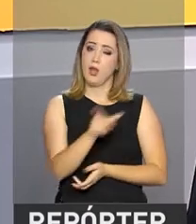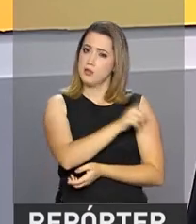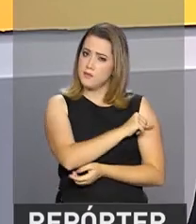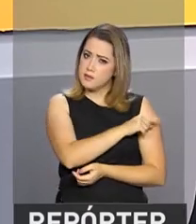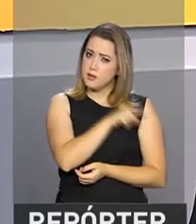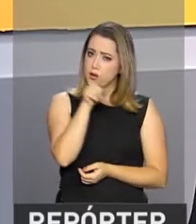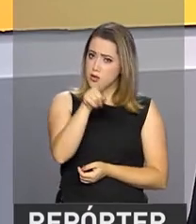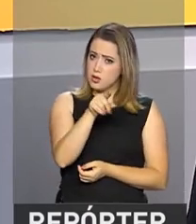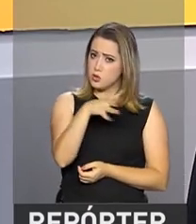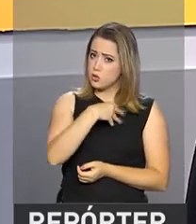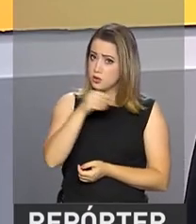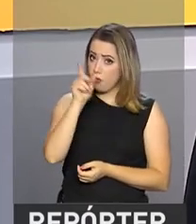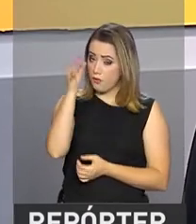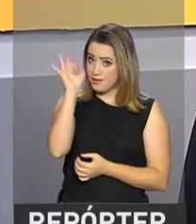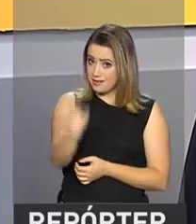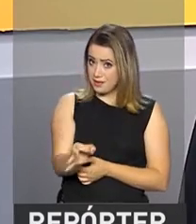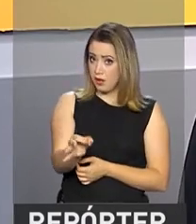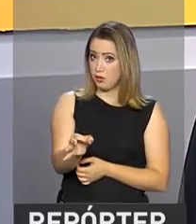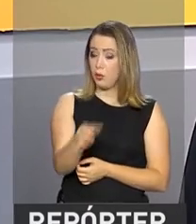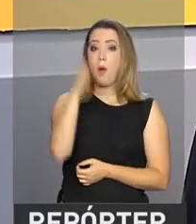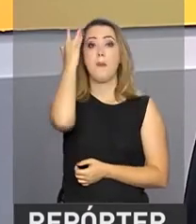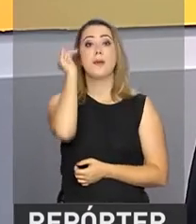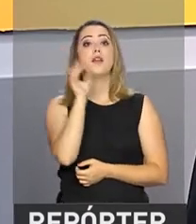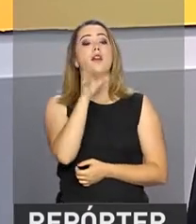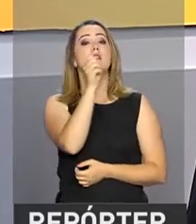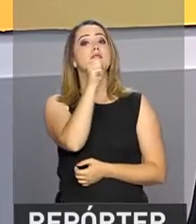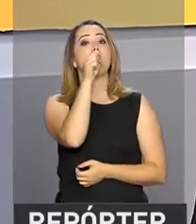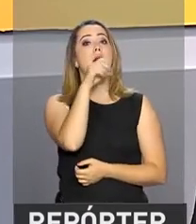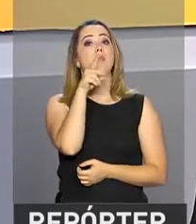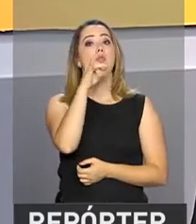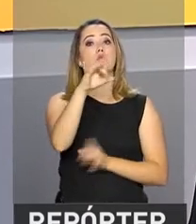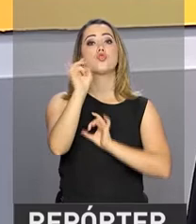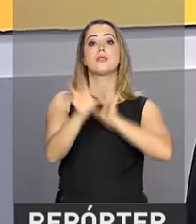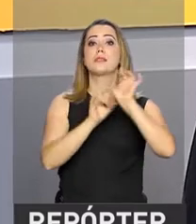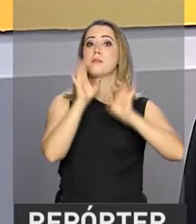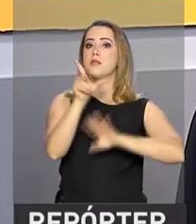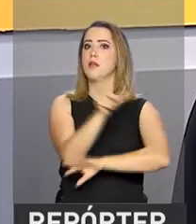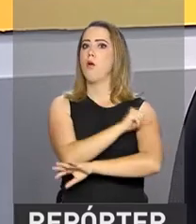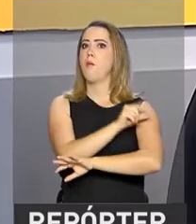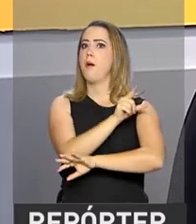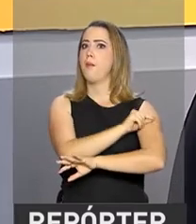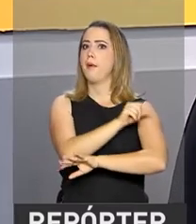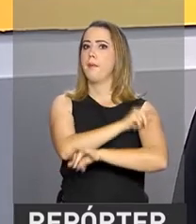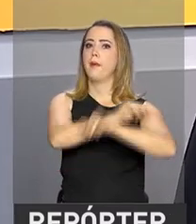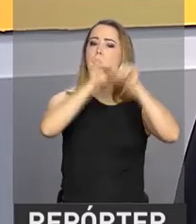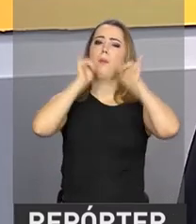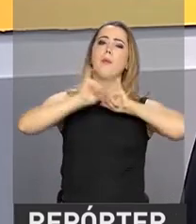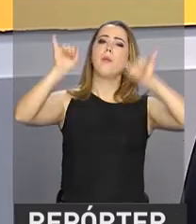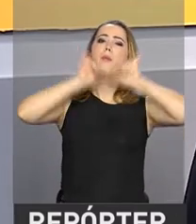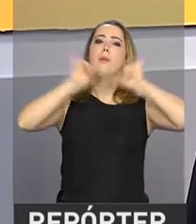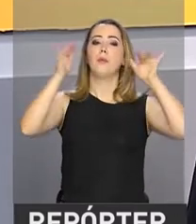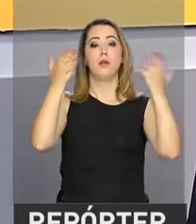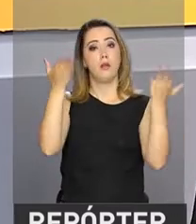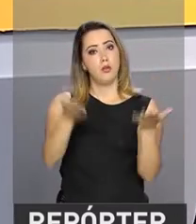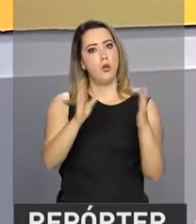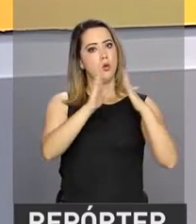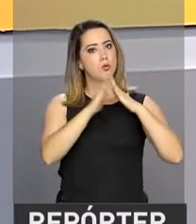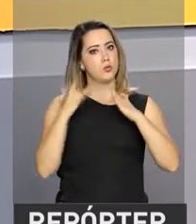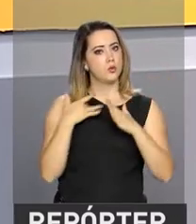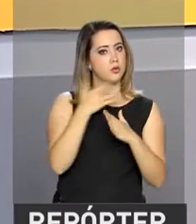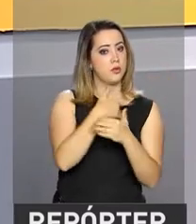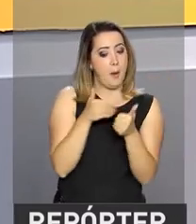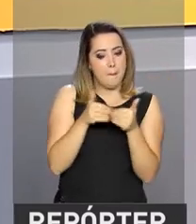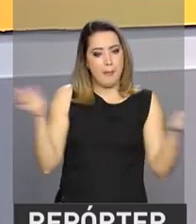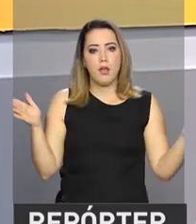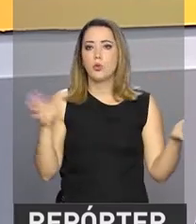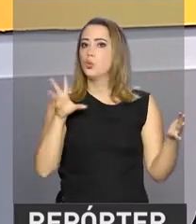seu filho estão em dia amanhã sábado será o dia d da campanha nacional de multivacinação quando os postos de saúde